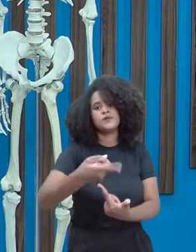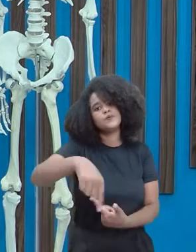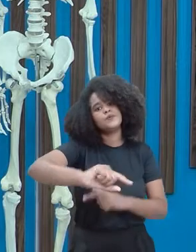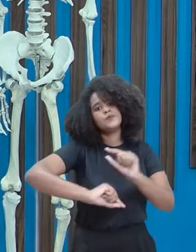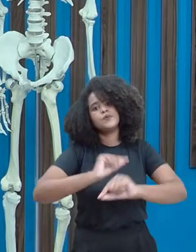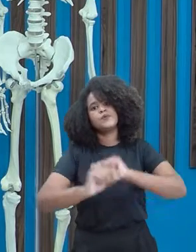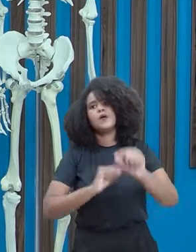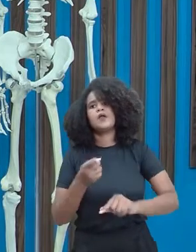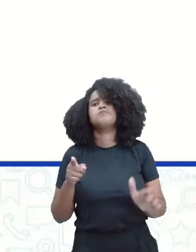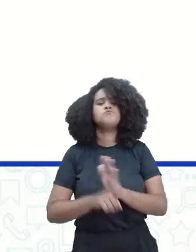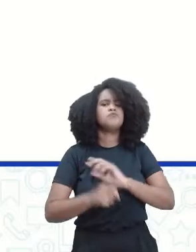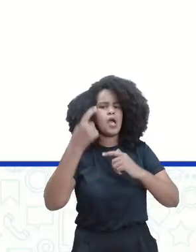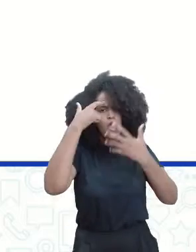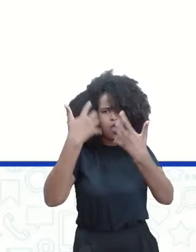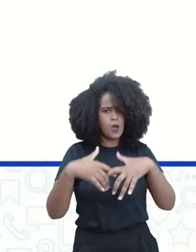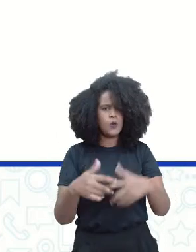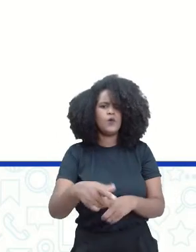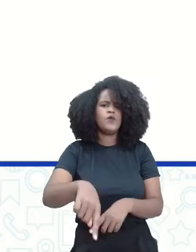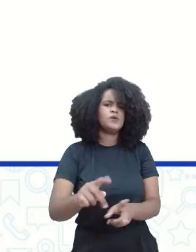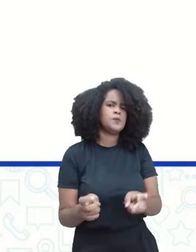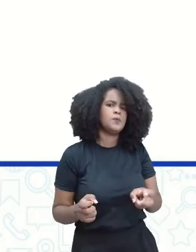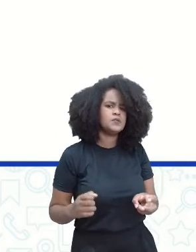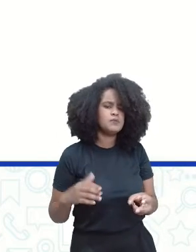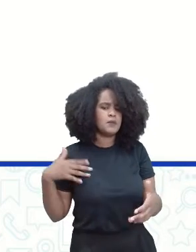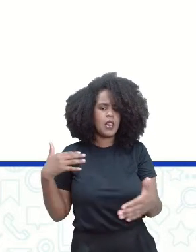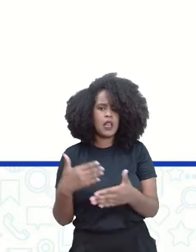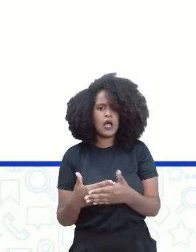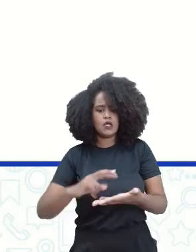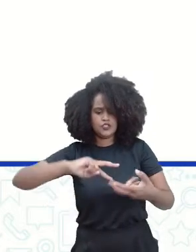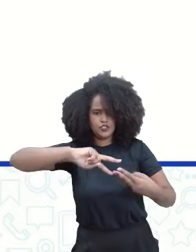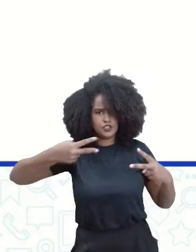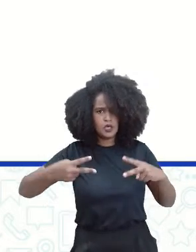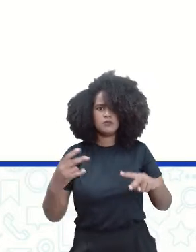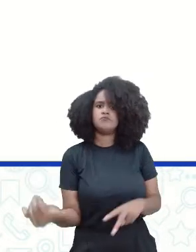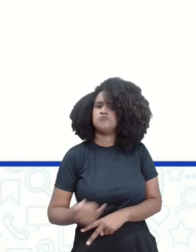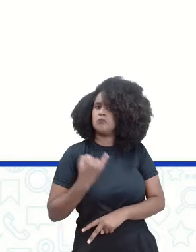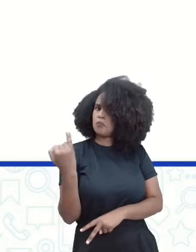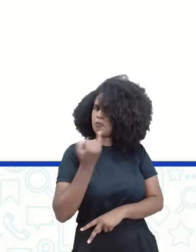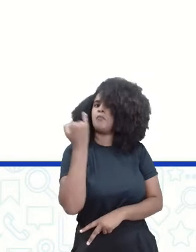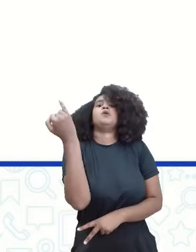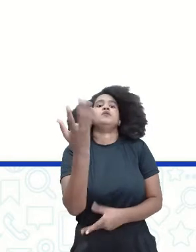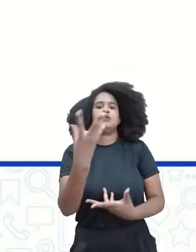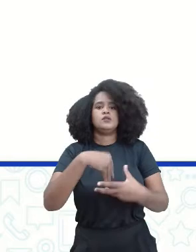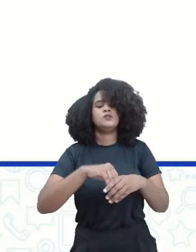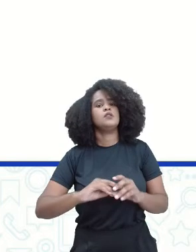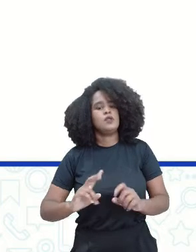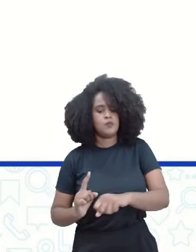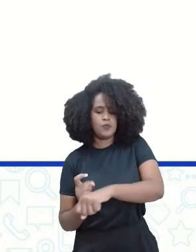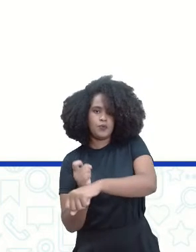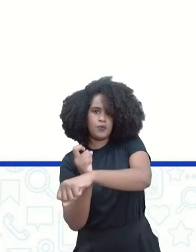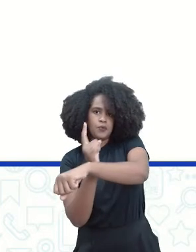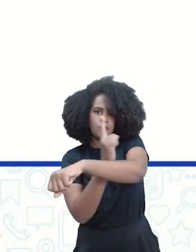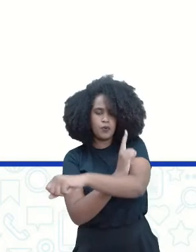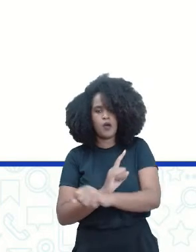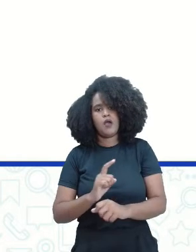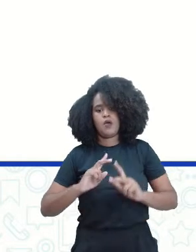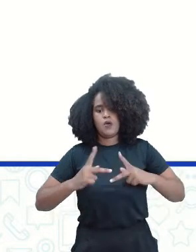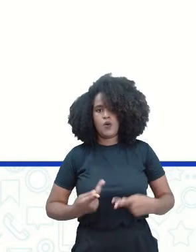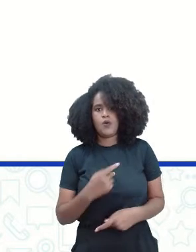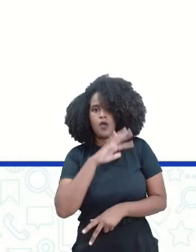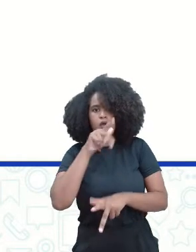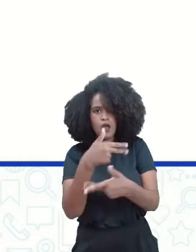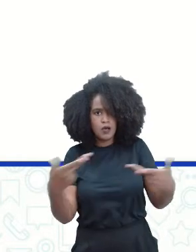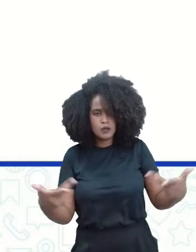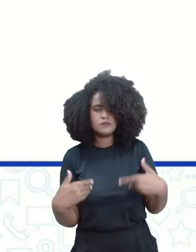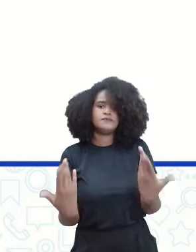esse questionamento, né? Vocês perceberam até aqui como a genética é importante dentro da evolução dos seres vivos. Então, está sendo